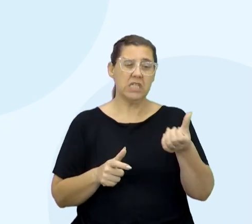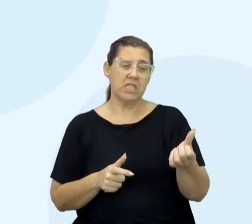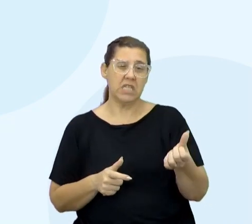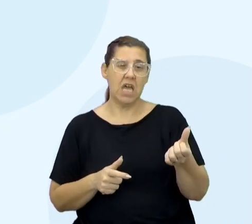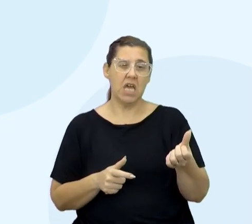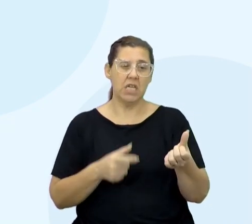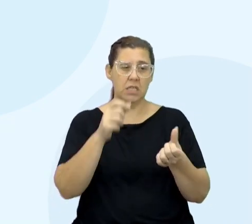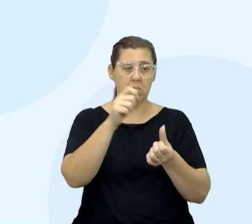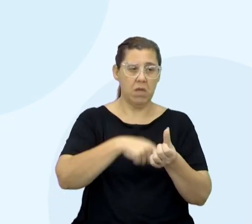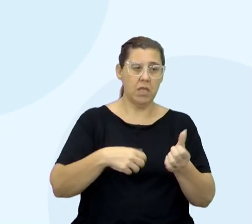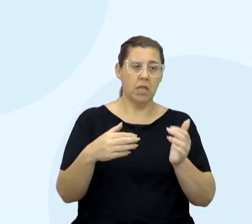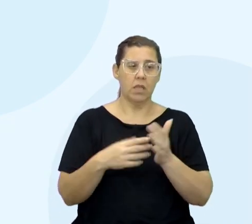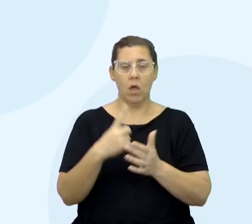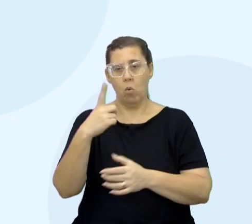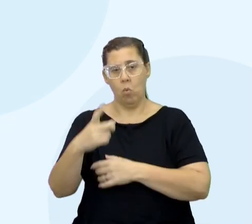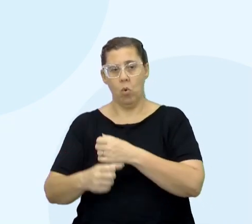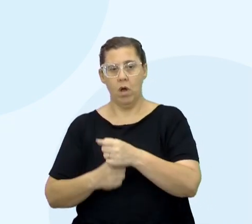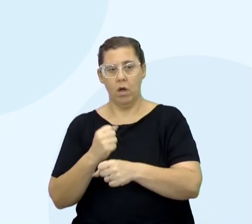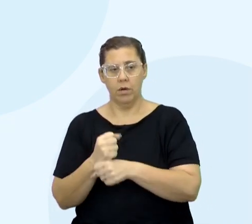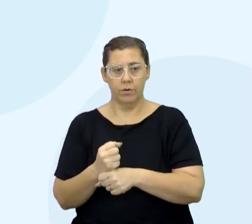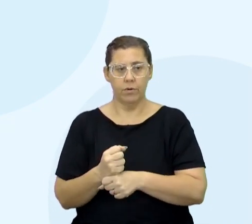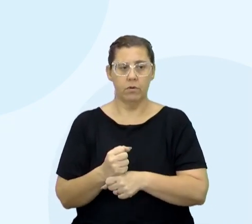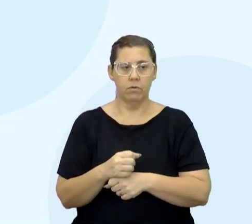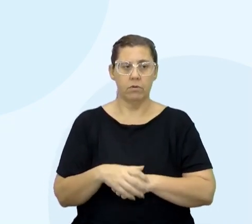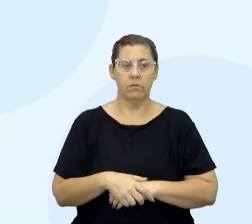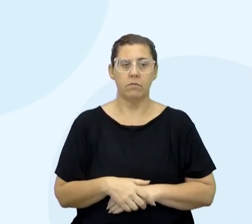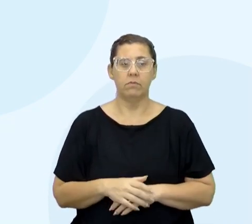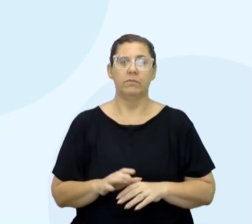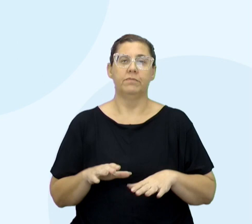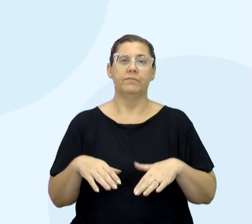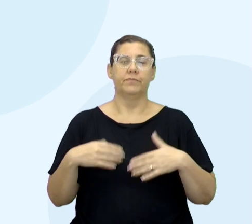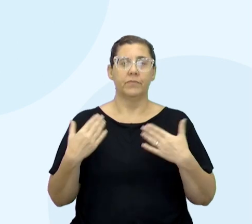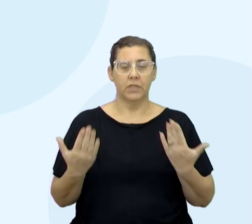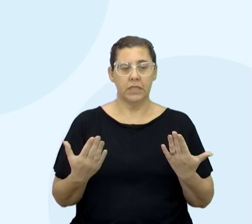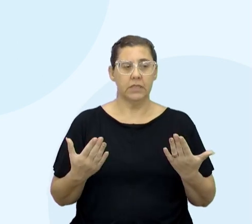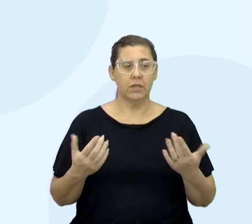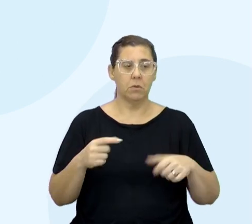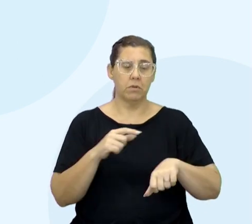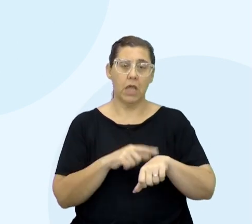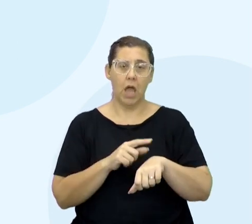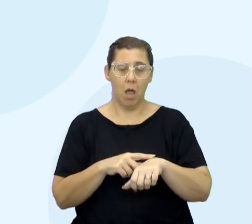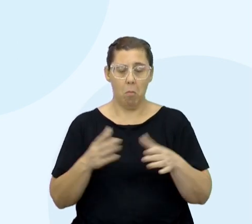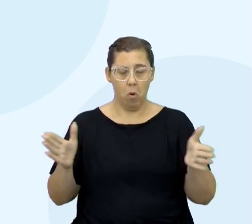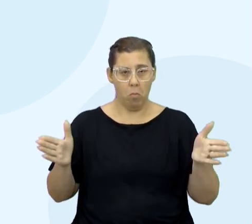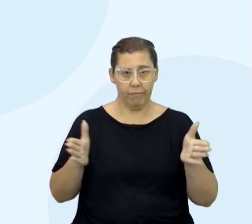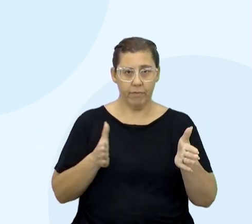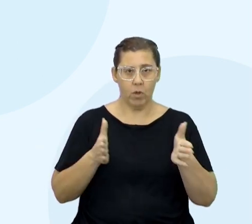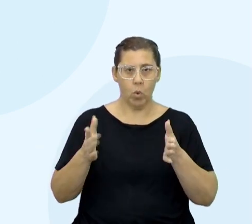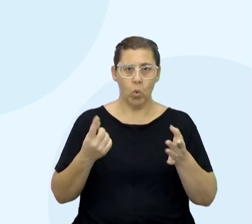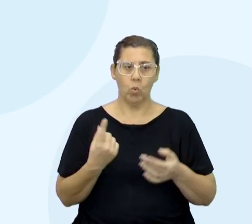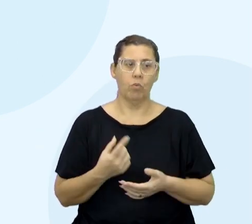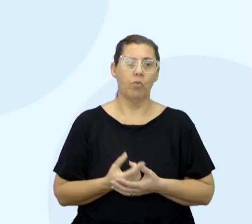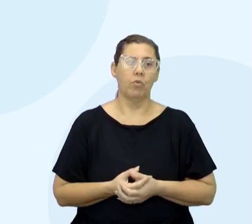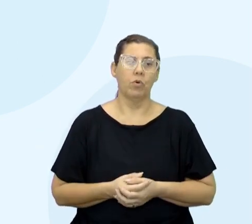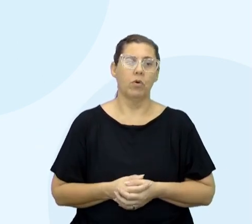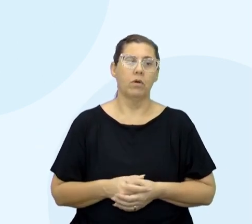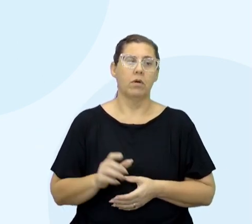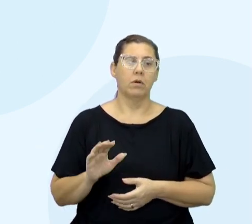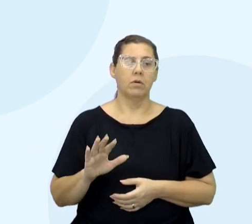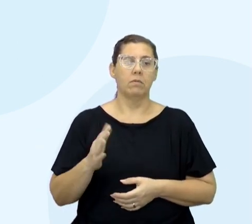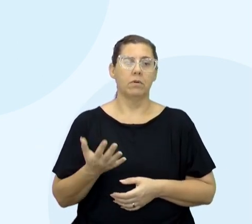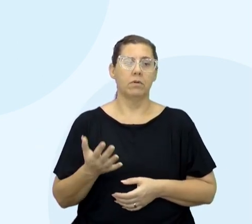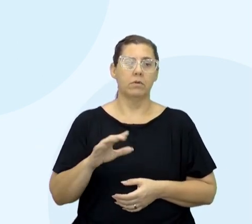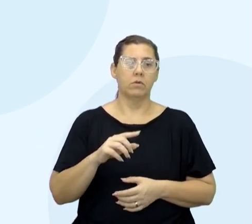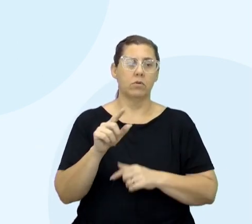a 1 ano, né? De 6 meses a 1 ano. Então, aí nesse curto prazo de 6 meses a 1 ano seria a